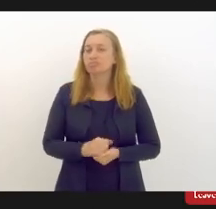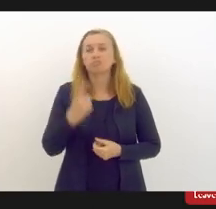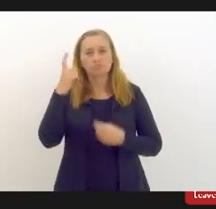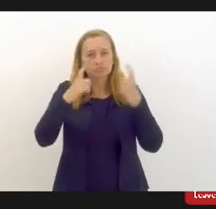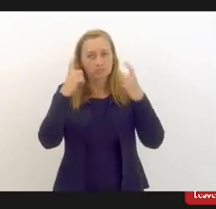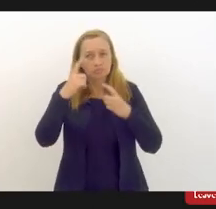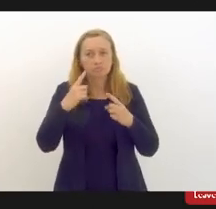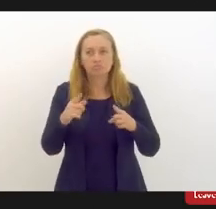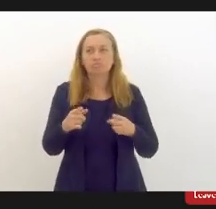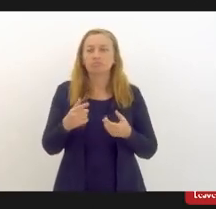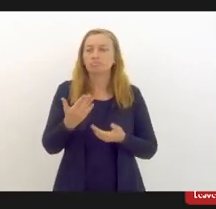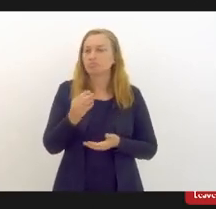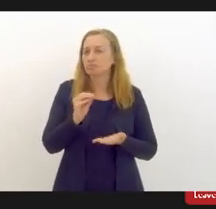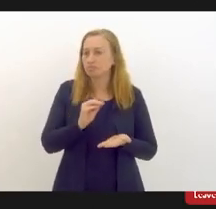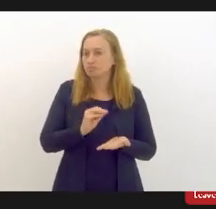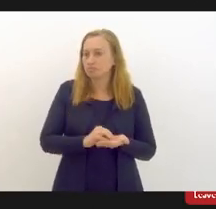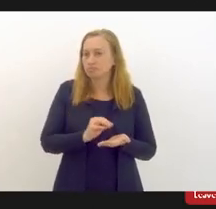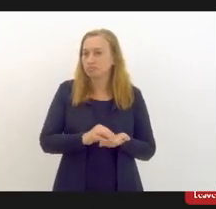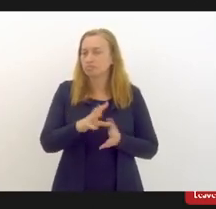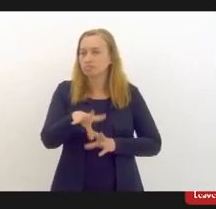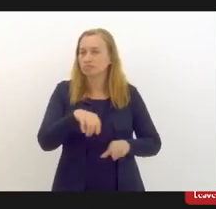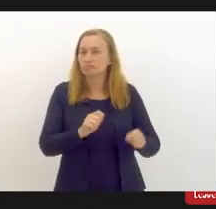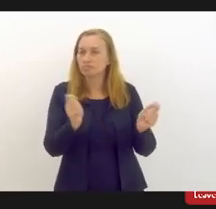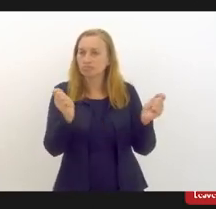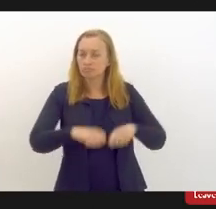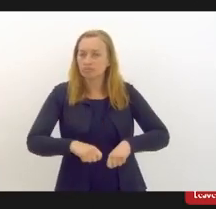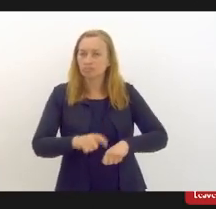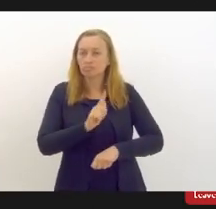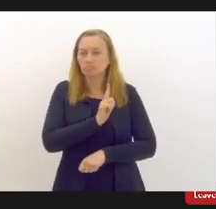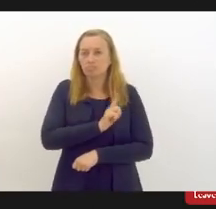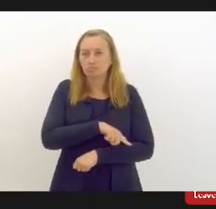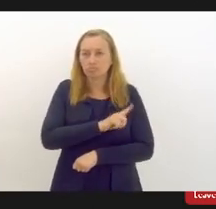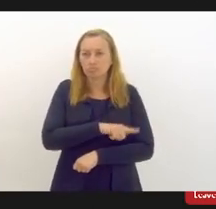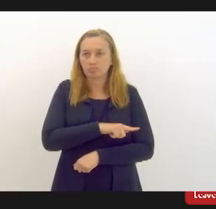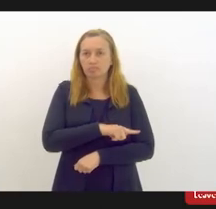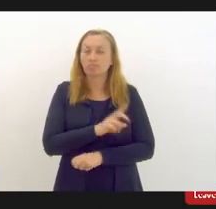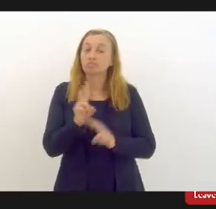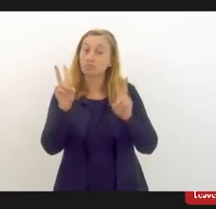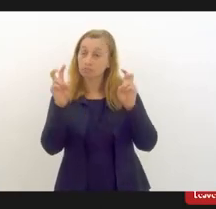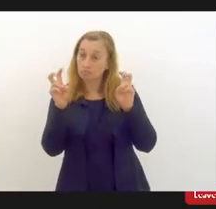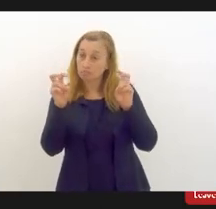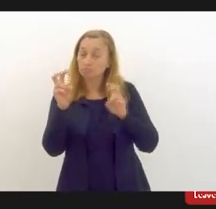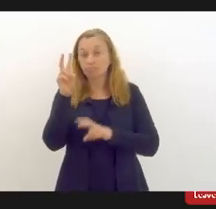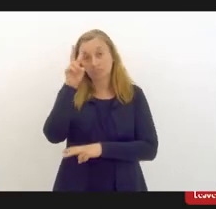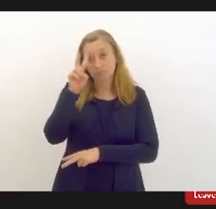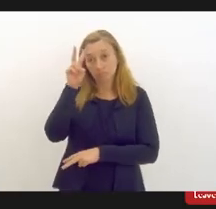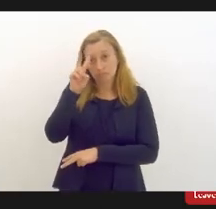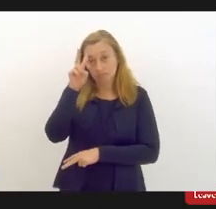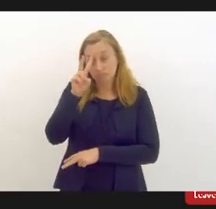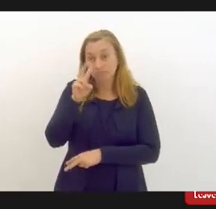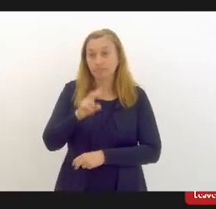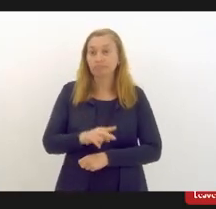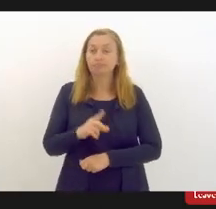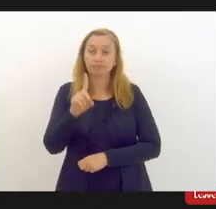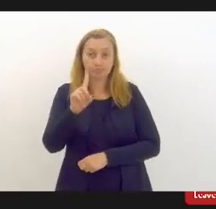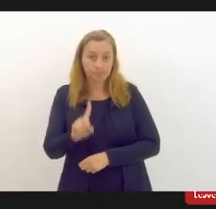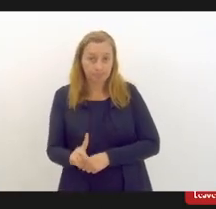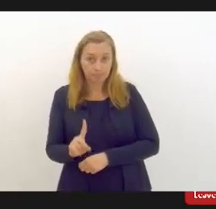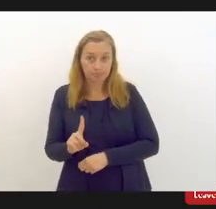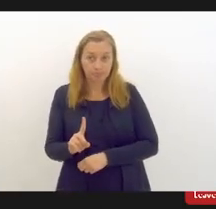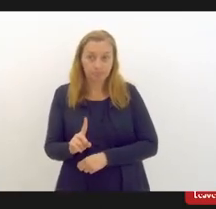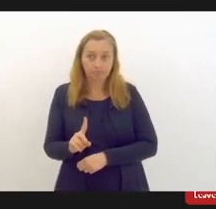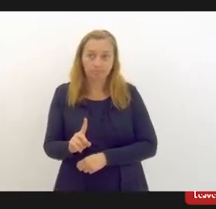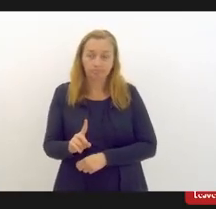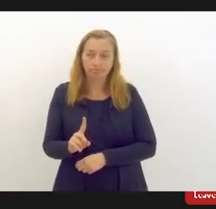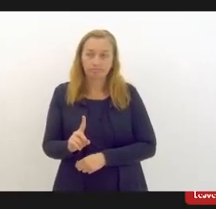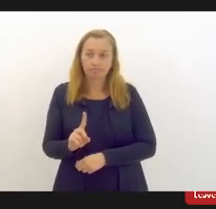preocupa muito a falta de capacitação dos gestores nesse quesito. Lembrando que os diretores